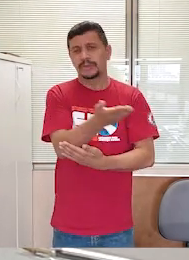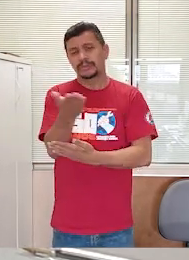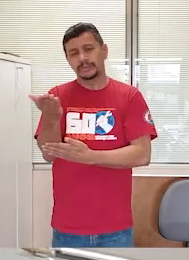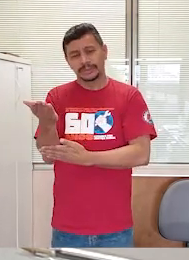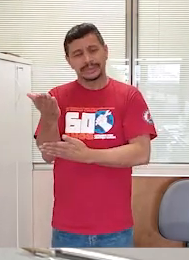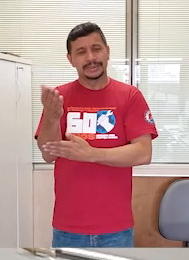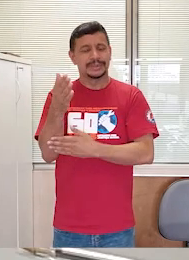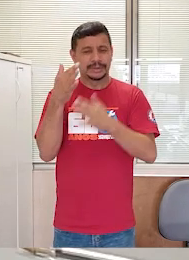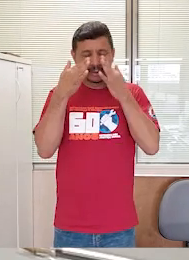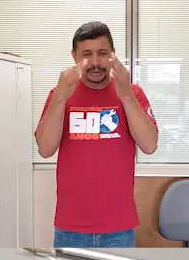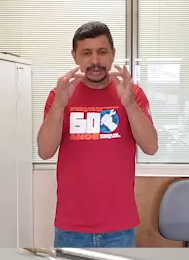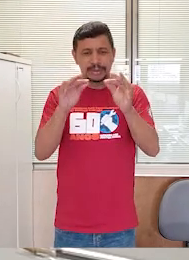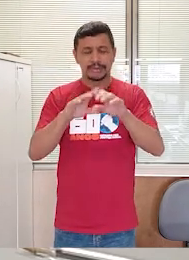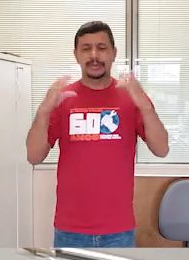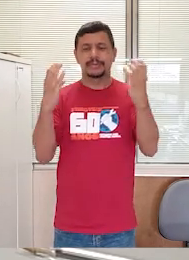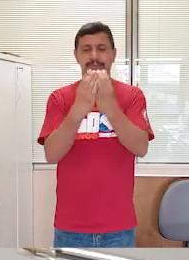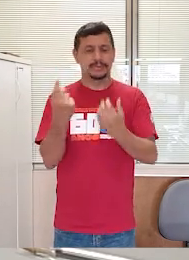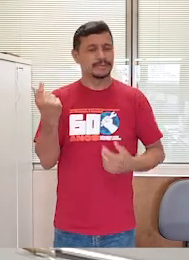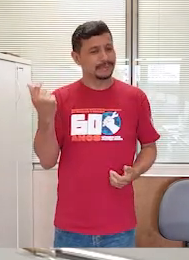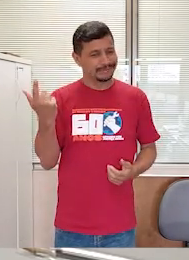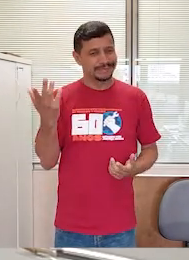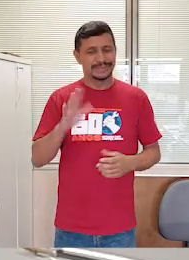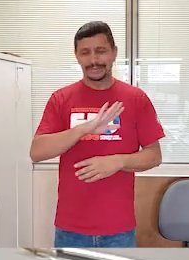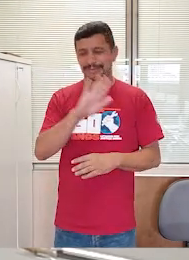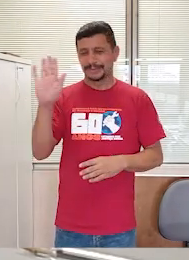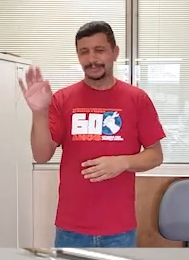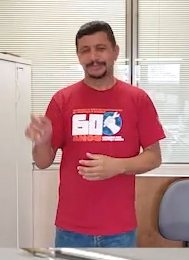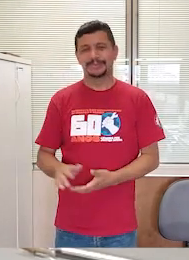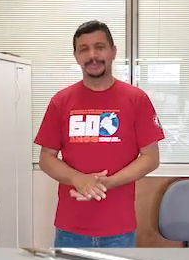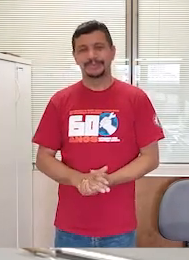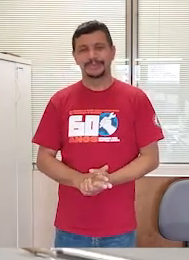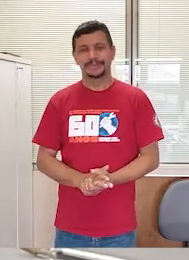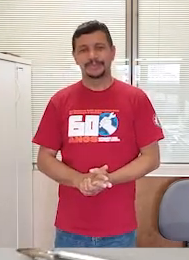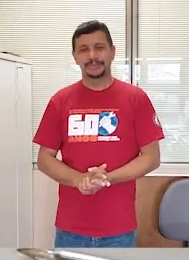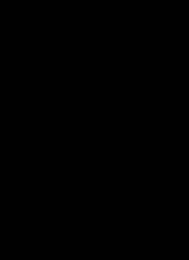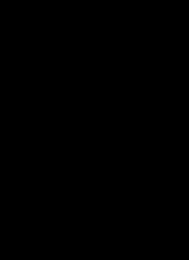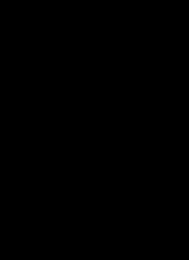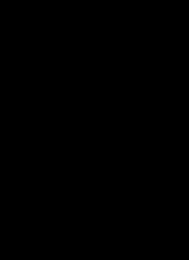abraço, fiquem atentos para a nossa campanha salarial. Até mais.